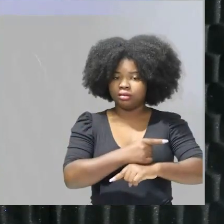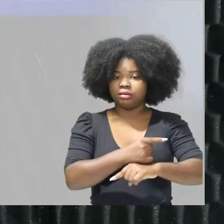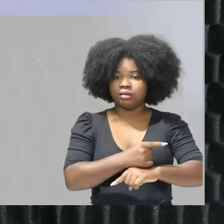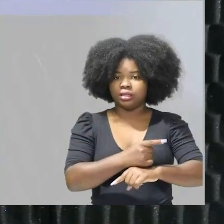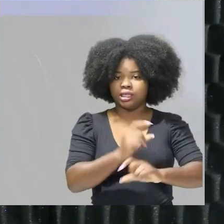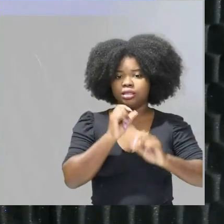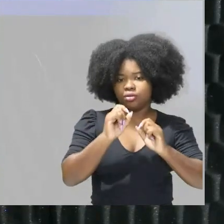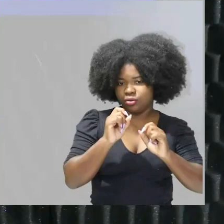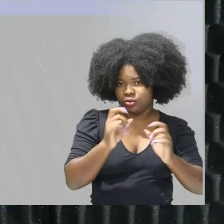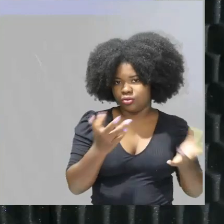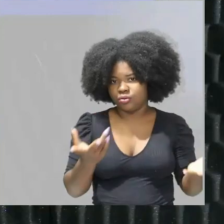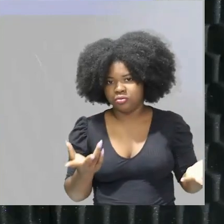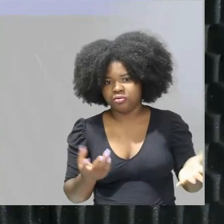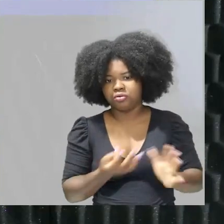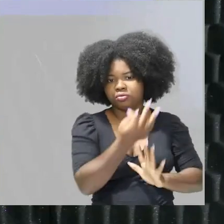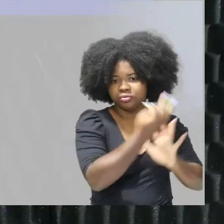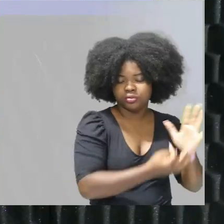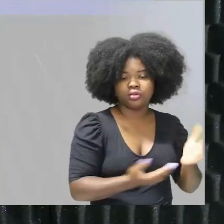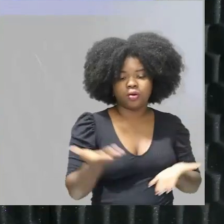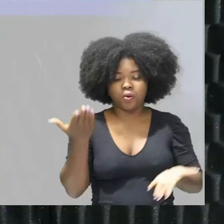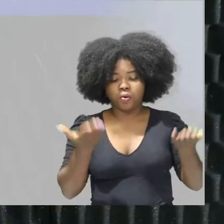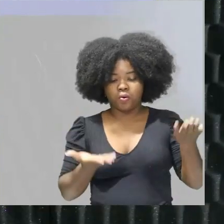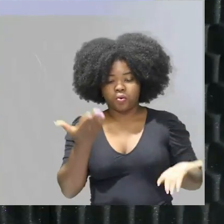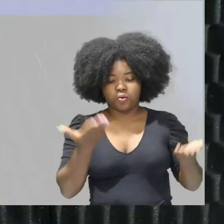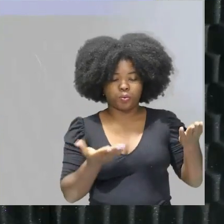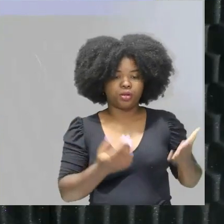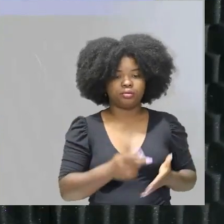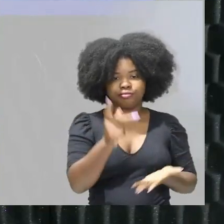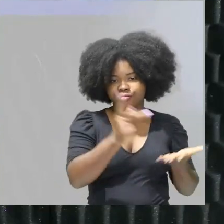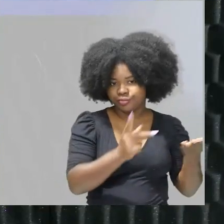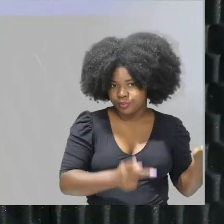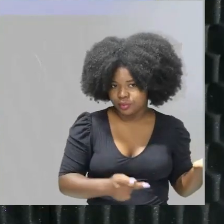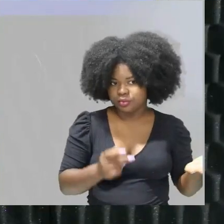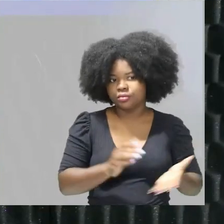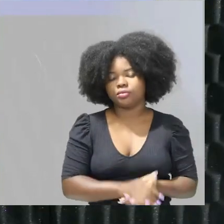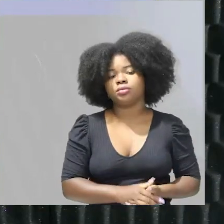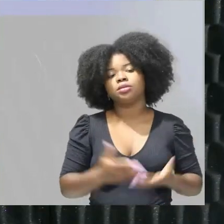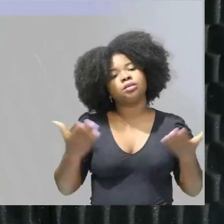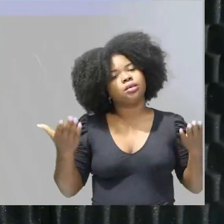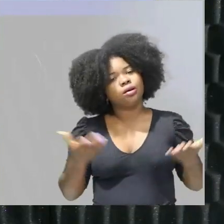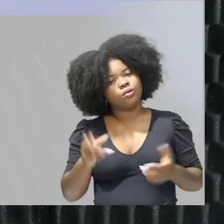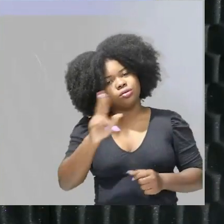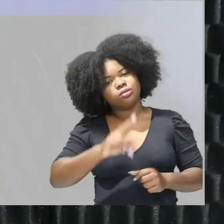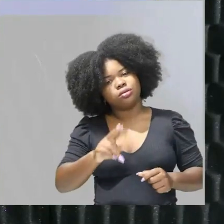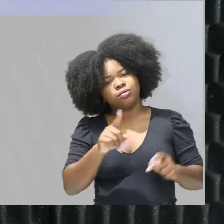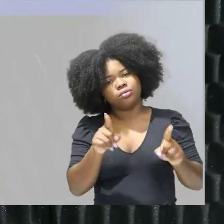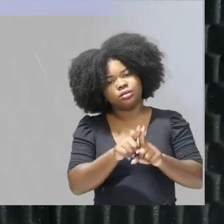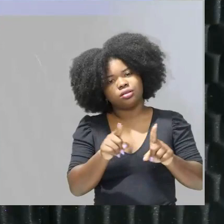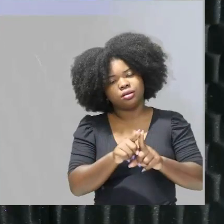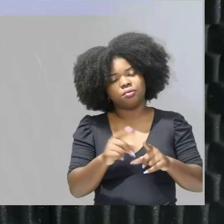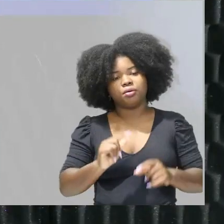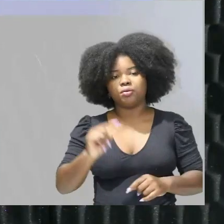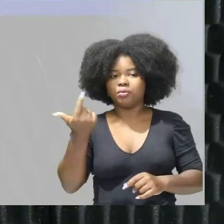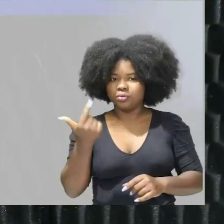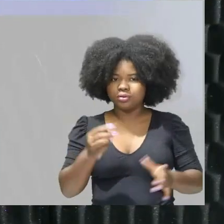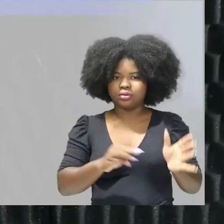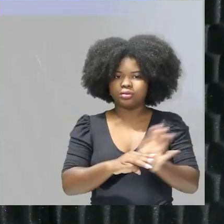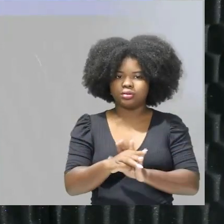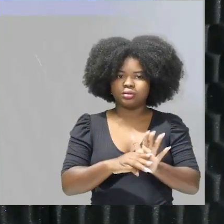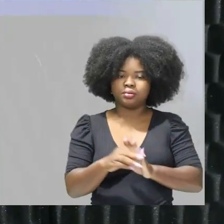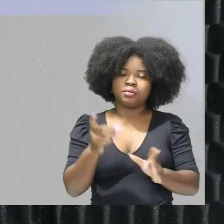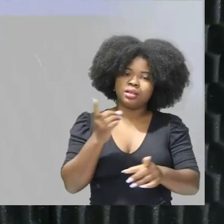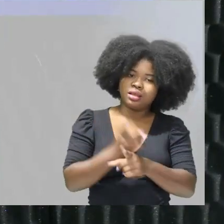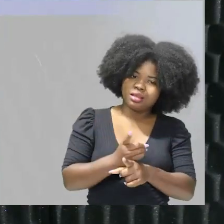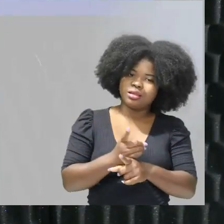comparando com uma poesia Olha a metodologia que eu usei e agora usamos também uma outra metodologia para